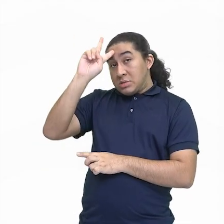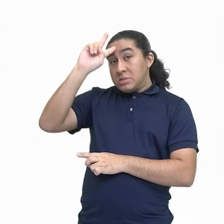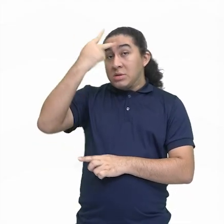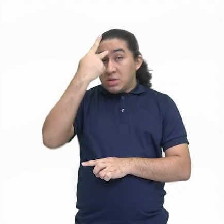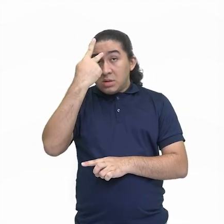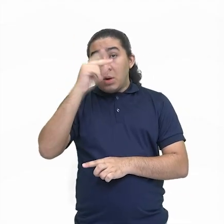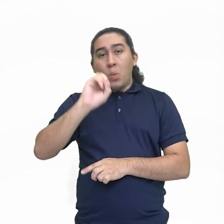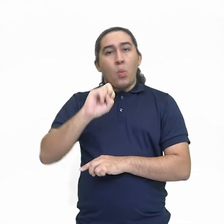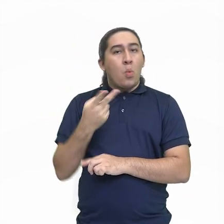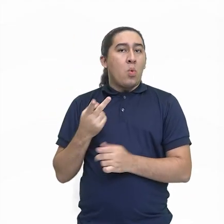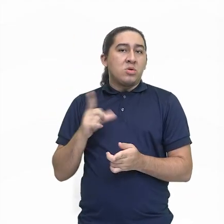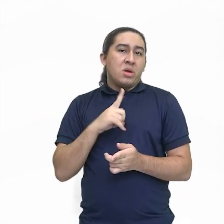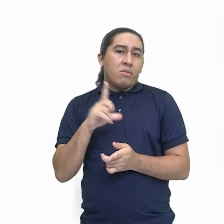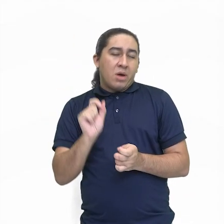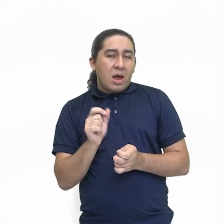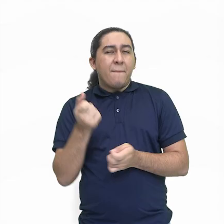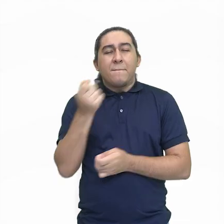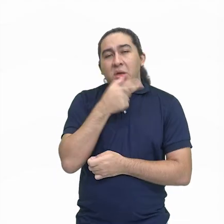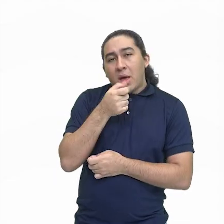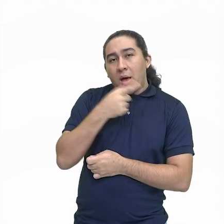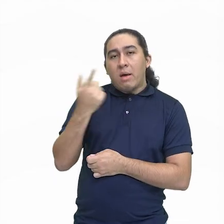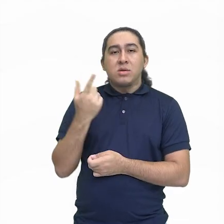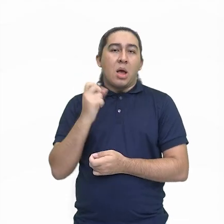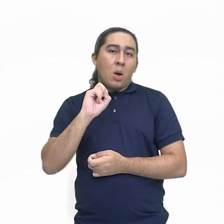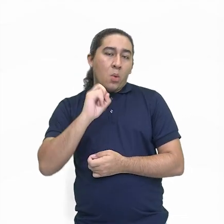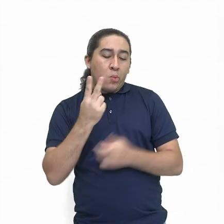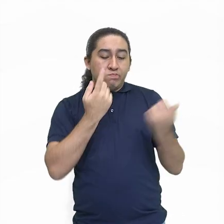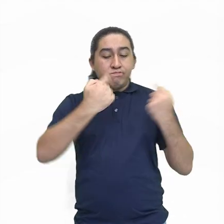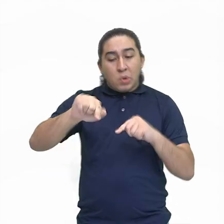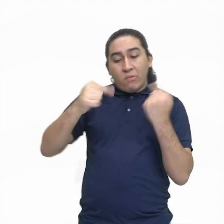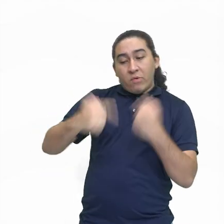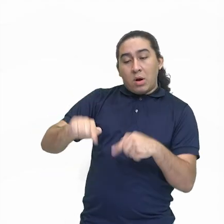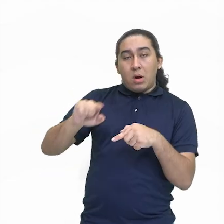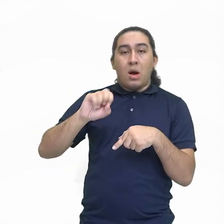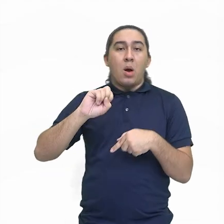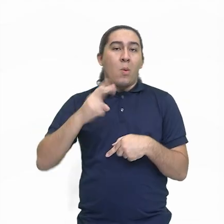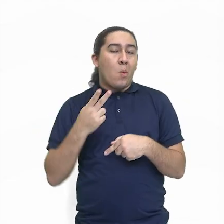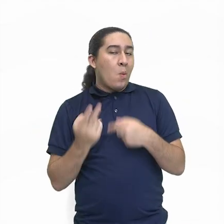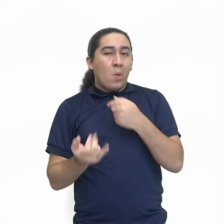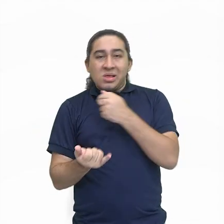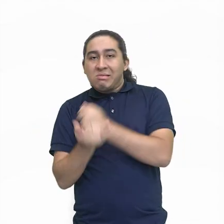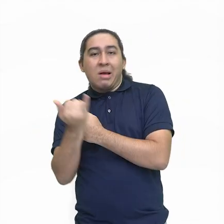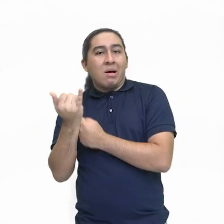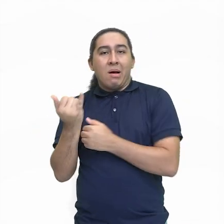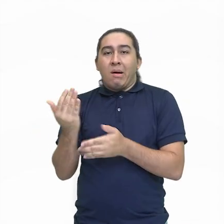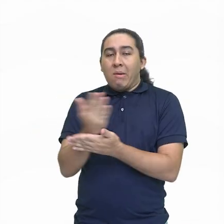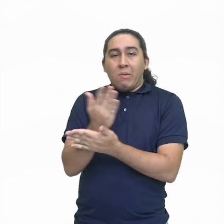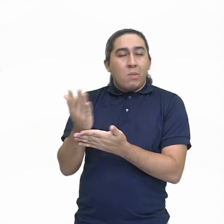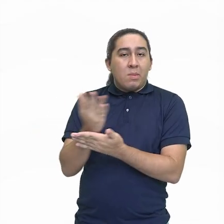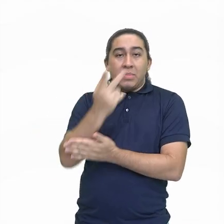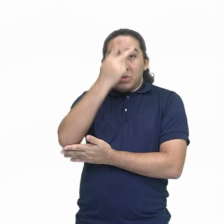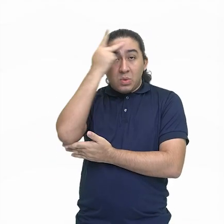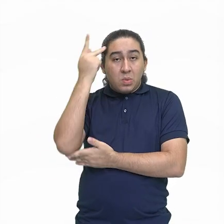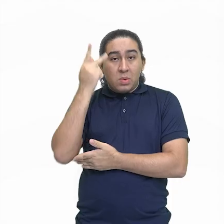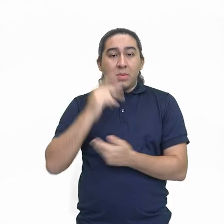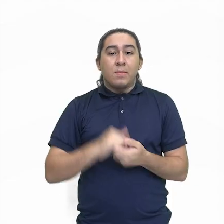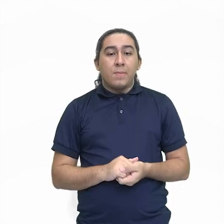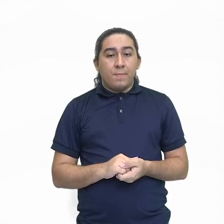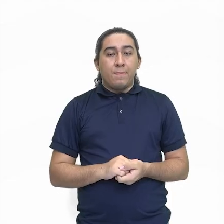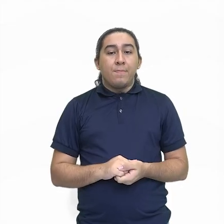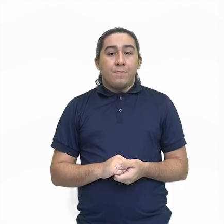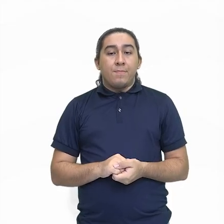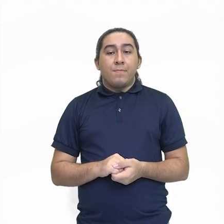rir, ofender, enganar. Nem sempre essas intenções